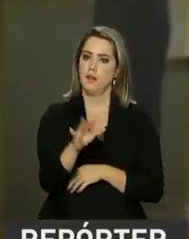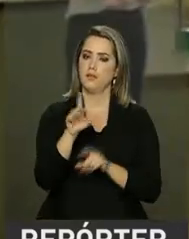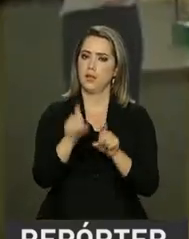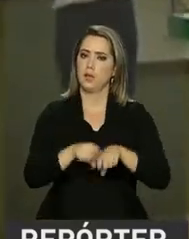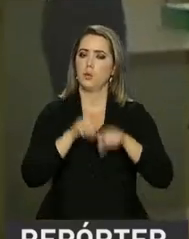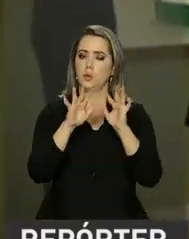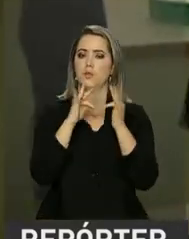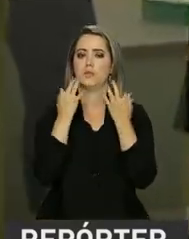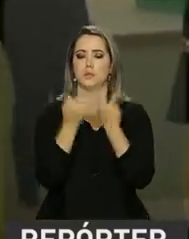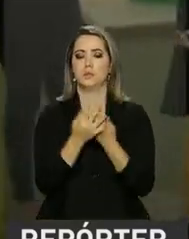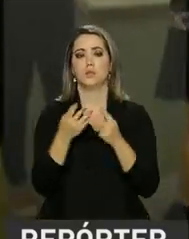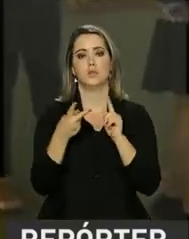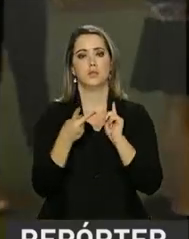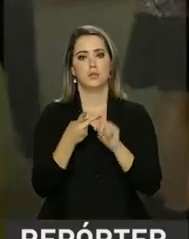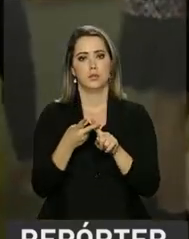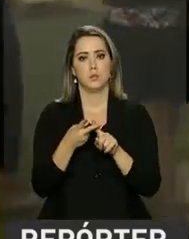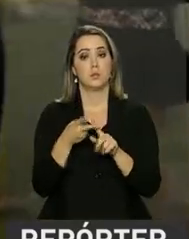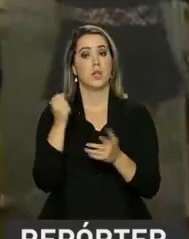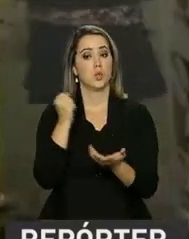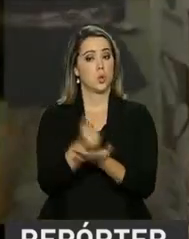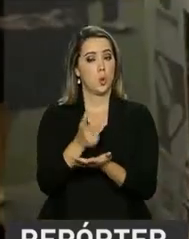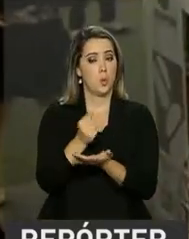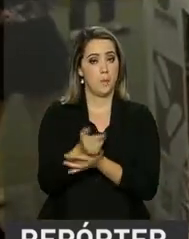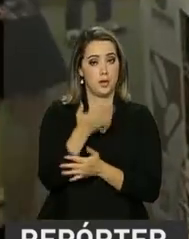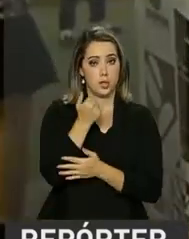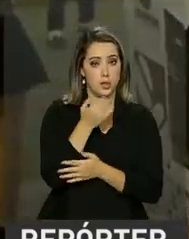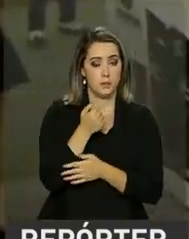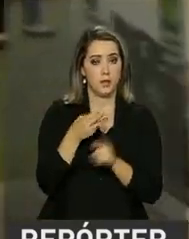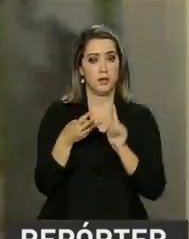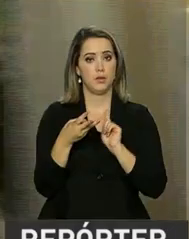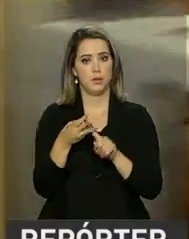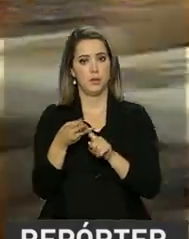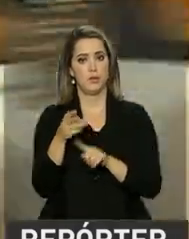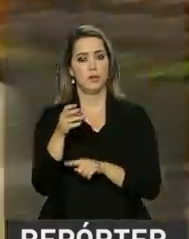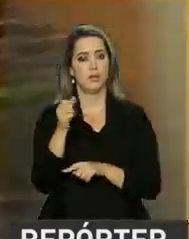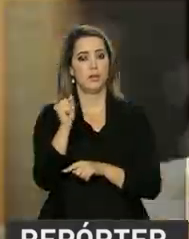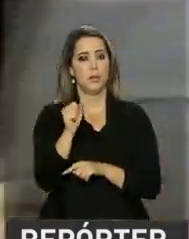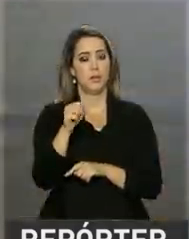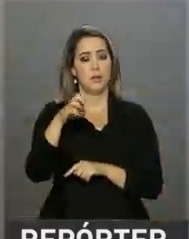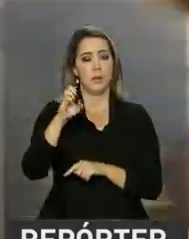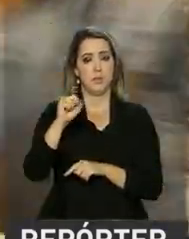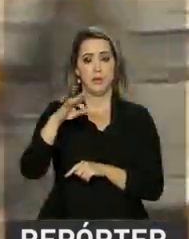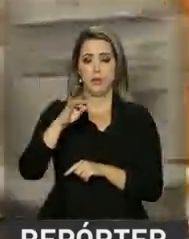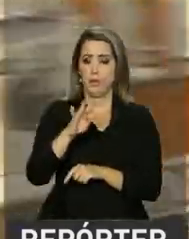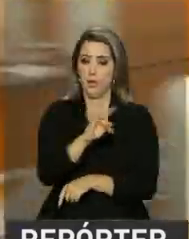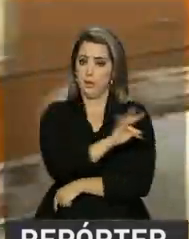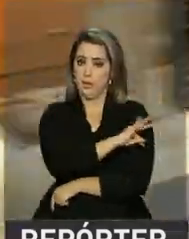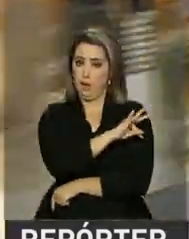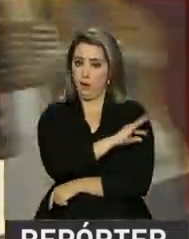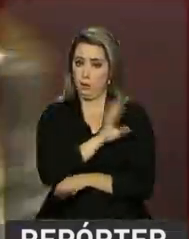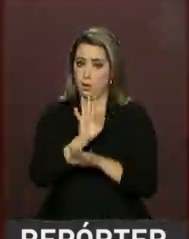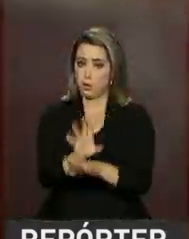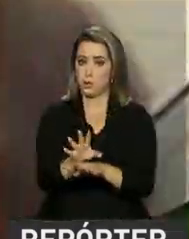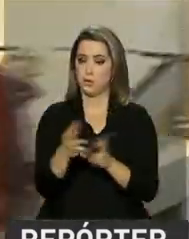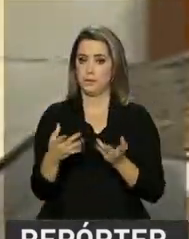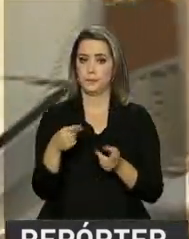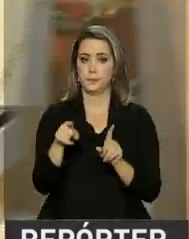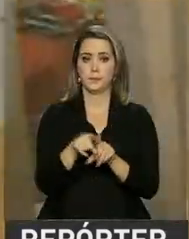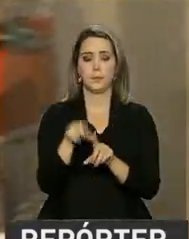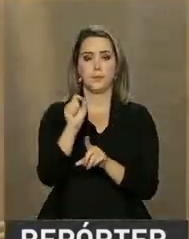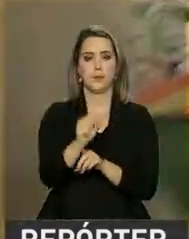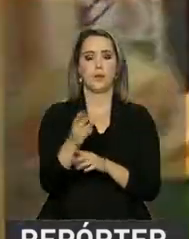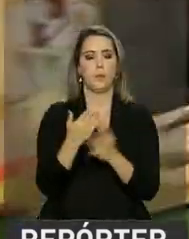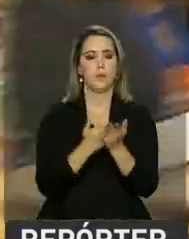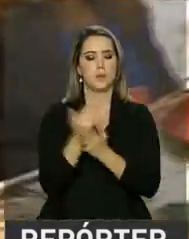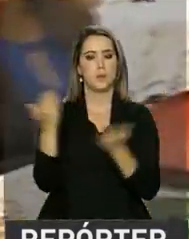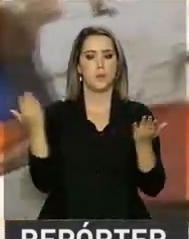Familiar, o Programa de Aquisição de Alimentos e o ATER, de Assistência Técnica. A Biofar Brasil